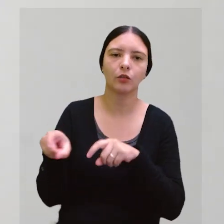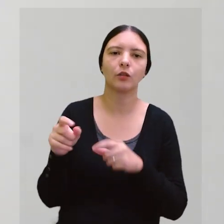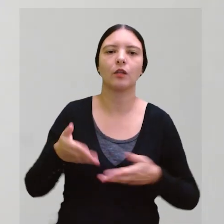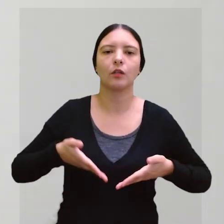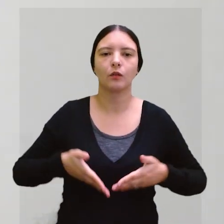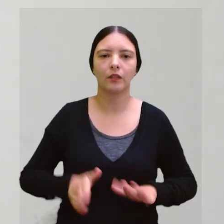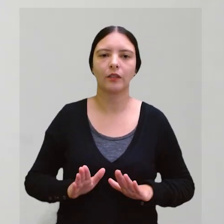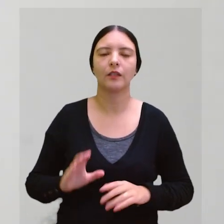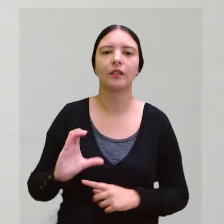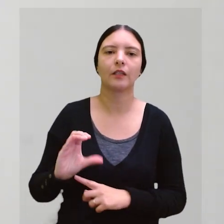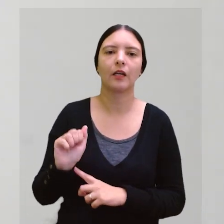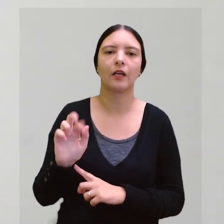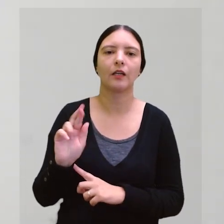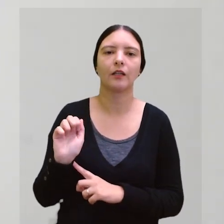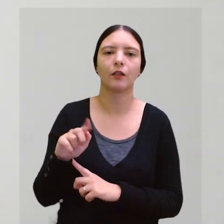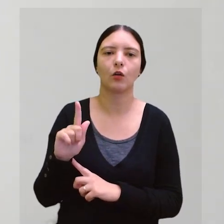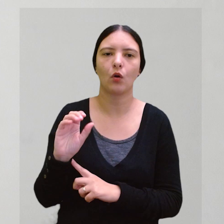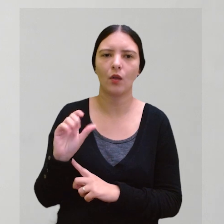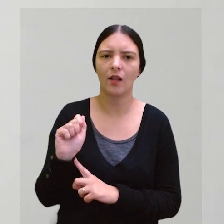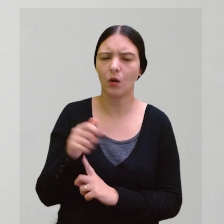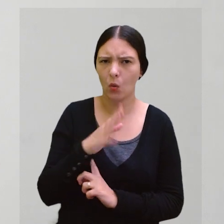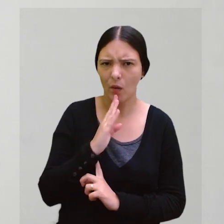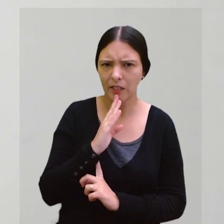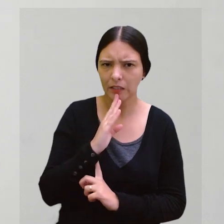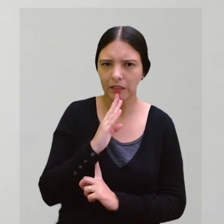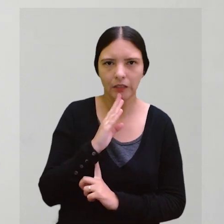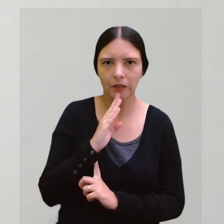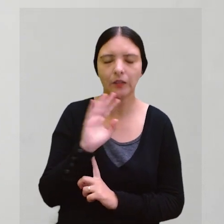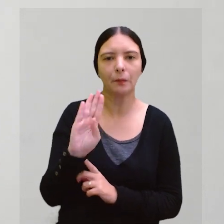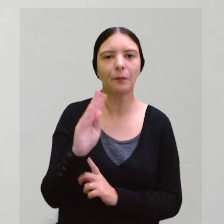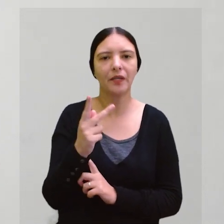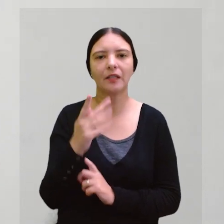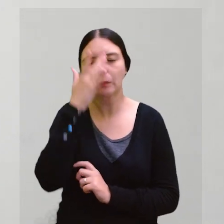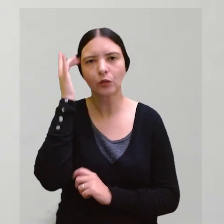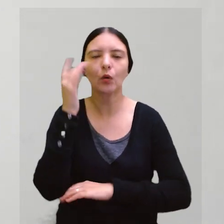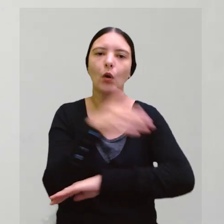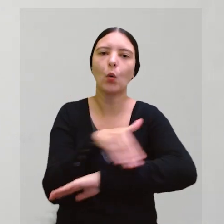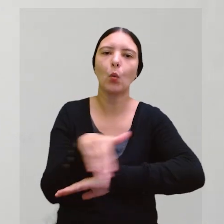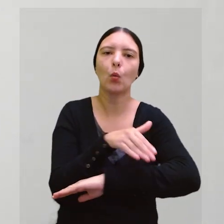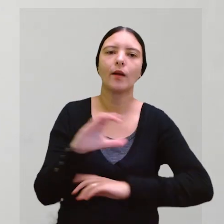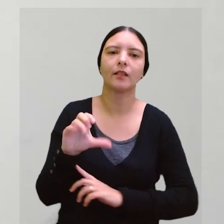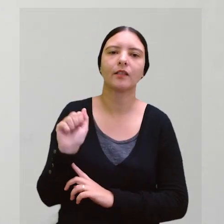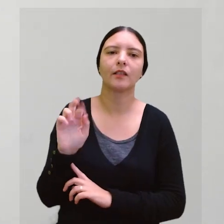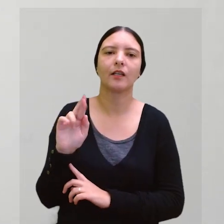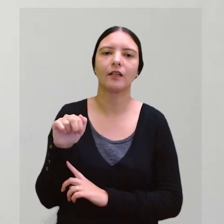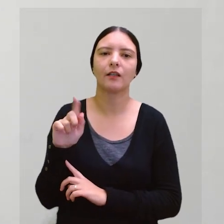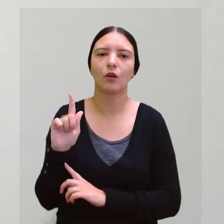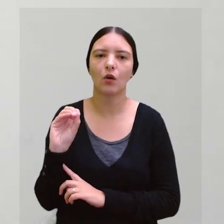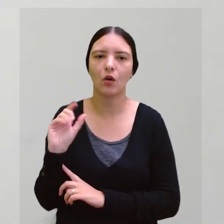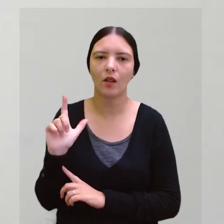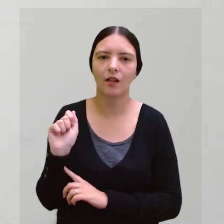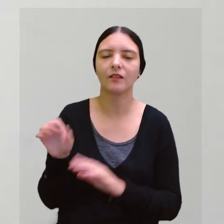É um curta-metragem de 15 minutos sobre minha cidade no interior de Minas. Eu nasci numa cidade que chama